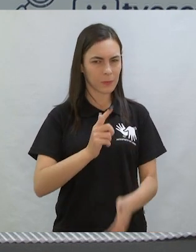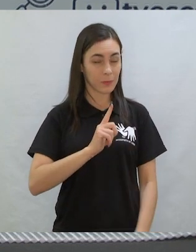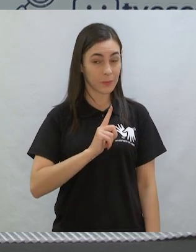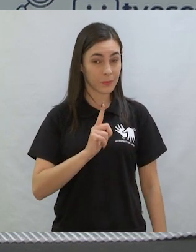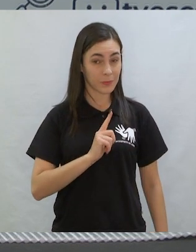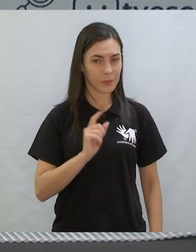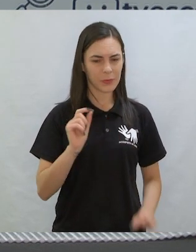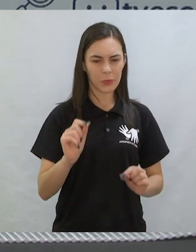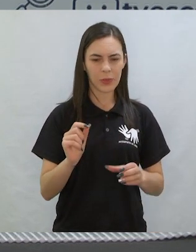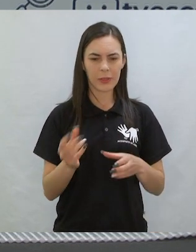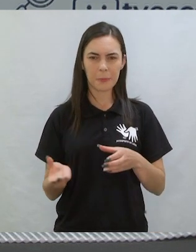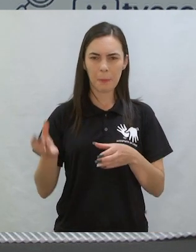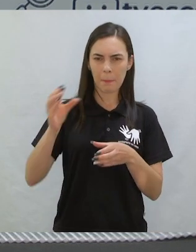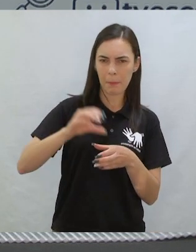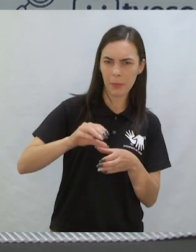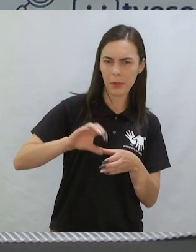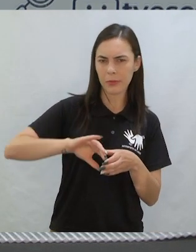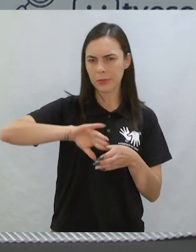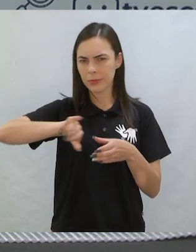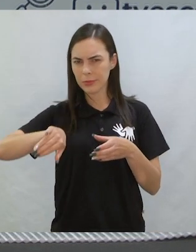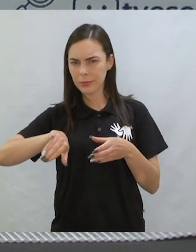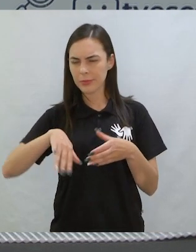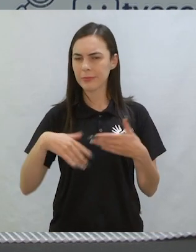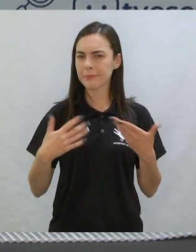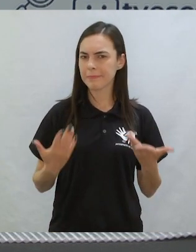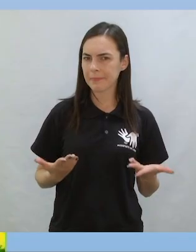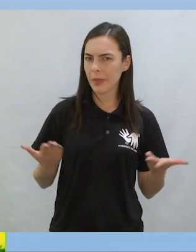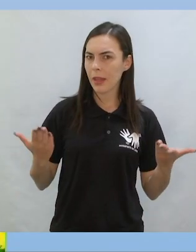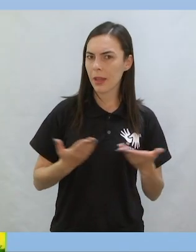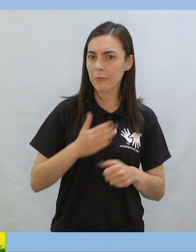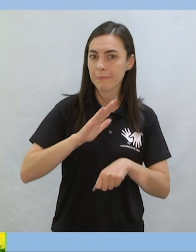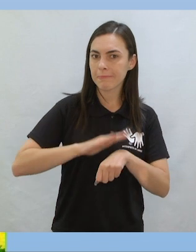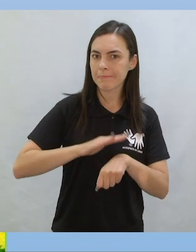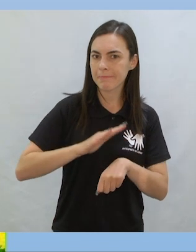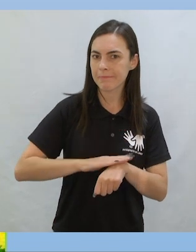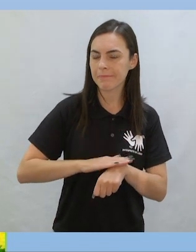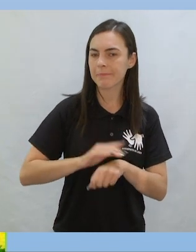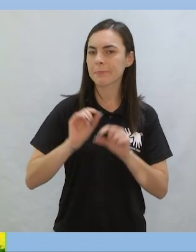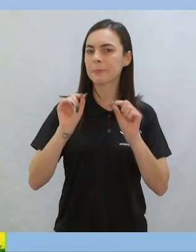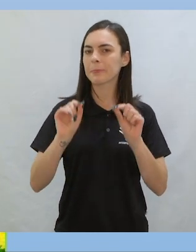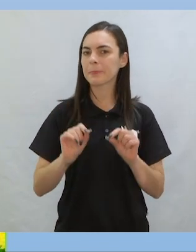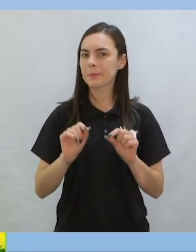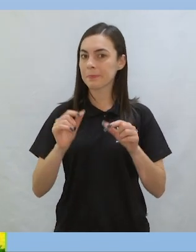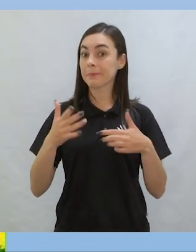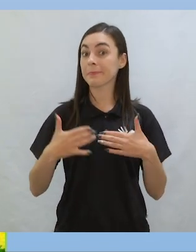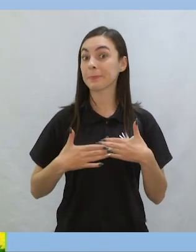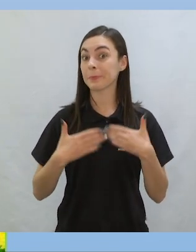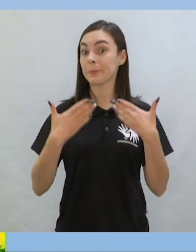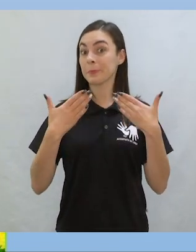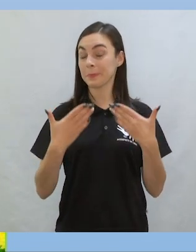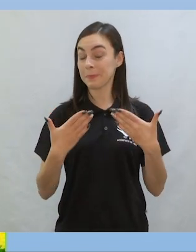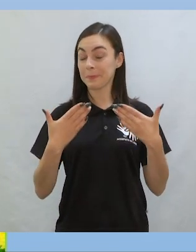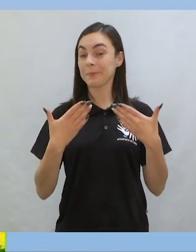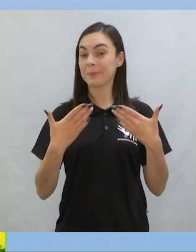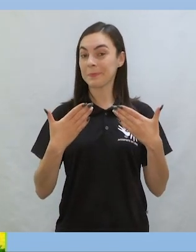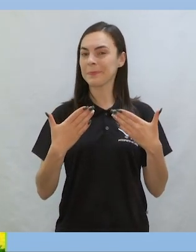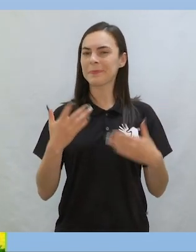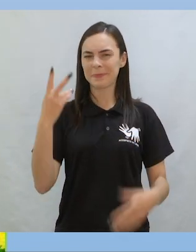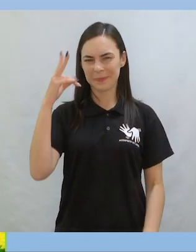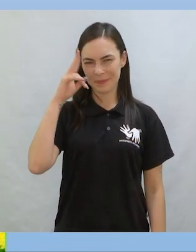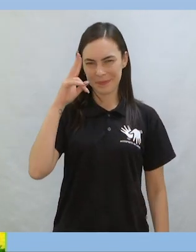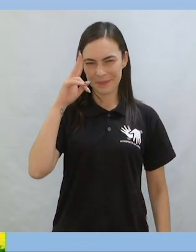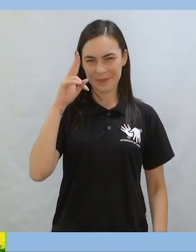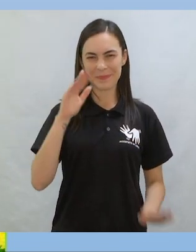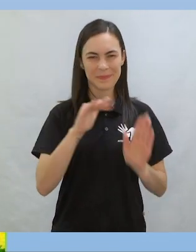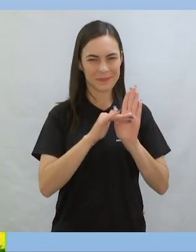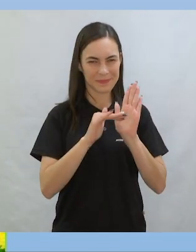ia ter um jogo? O jogo do põe e tira. Então, chegou o nosso momento, que é o nosso momento